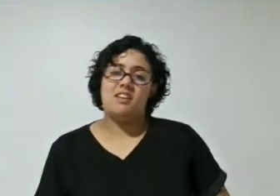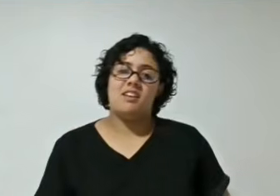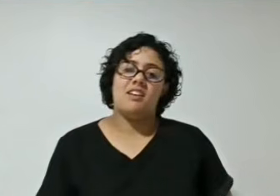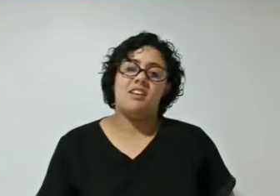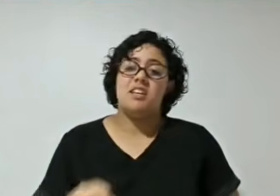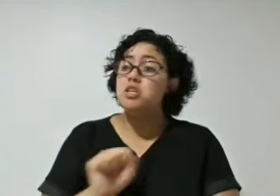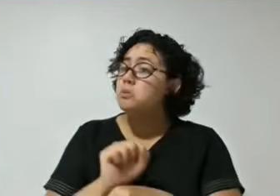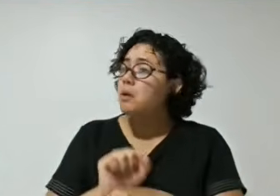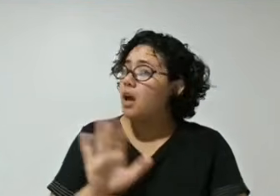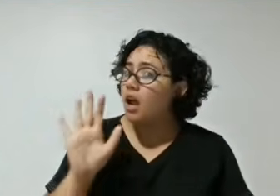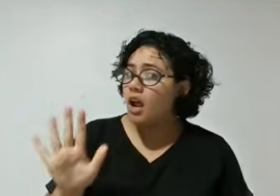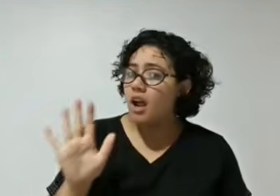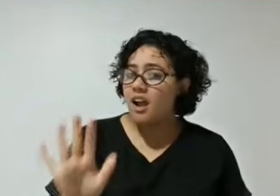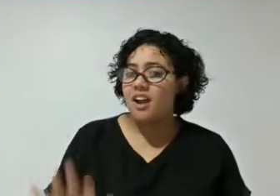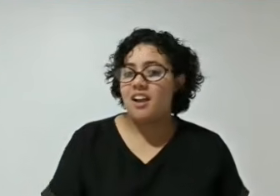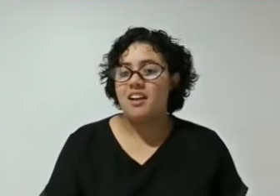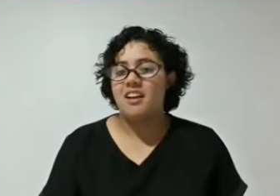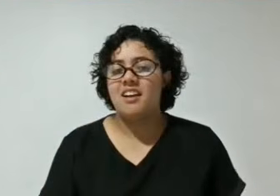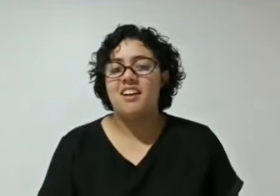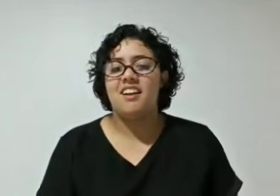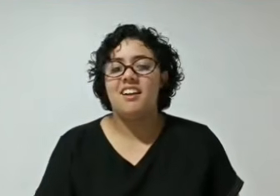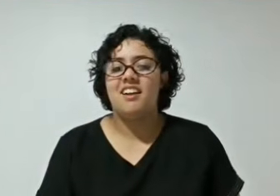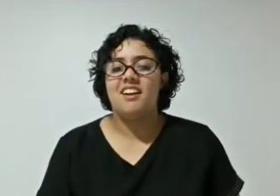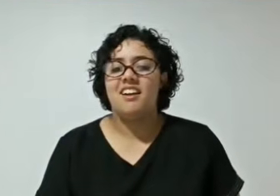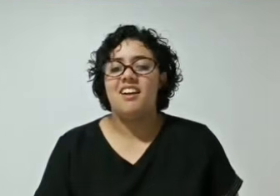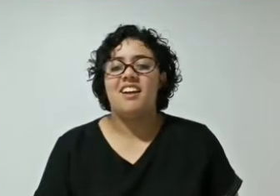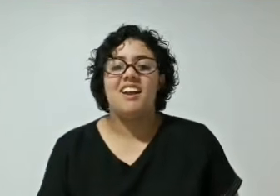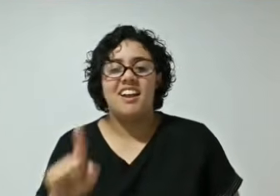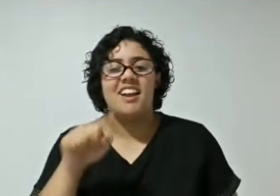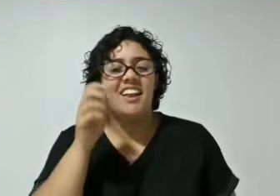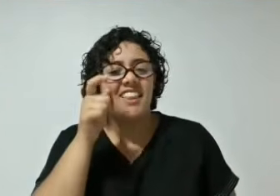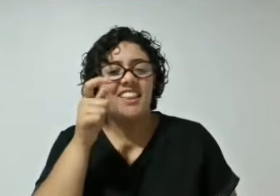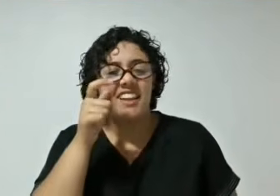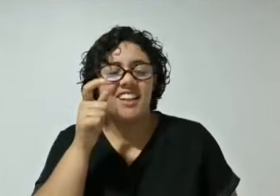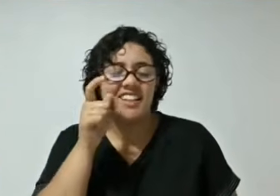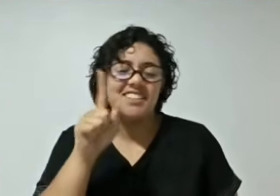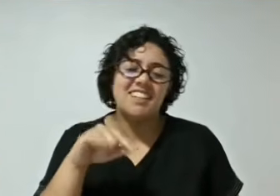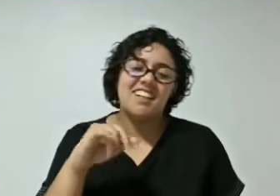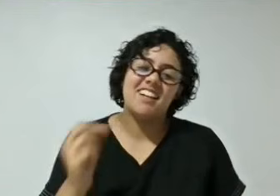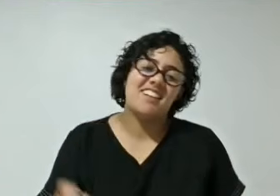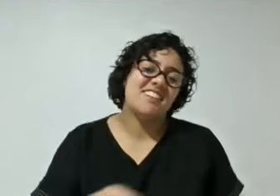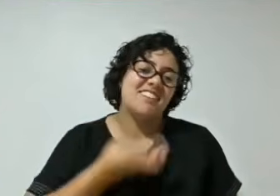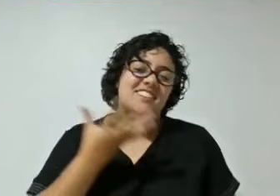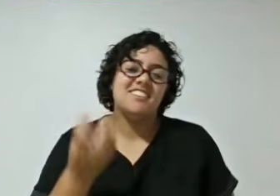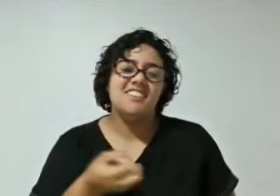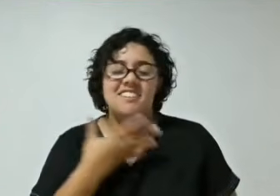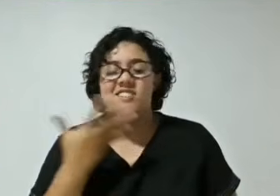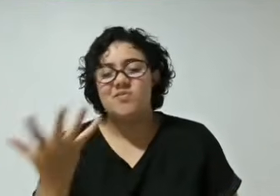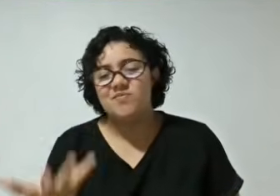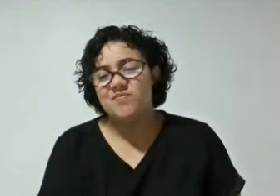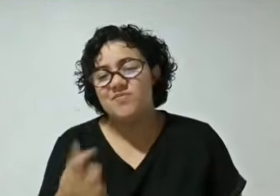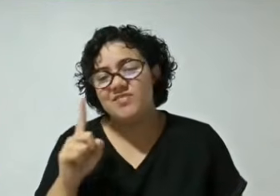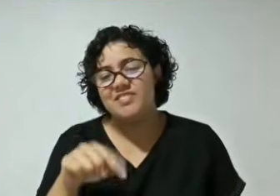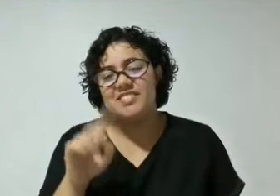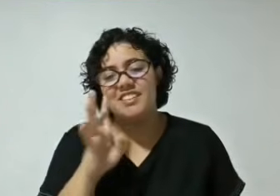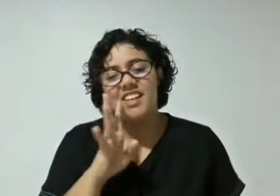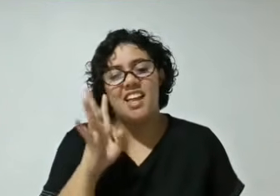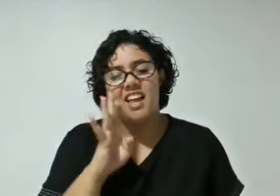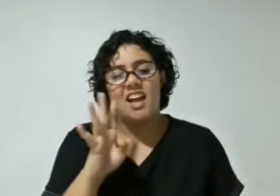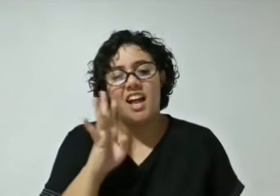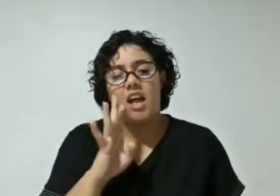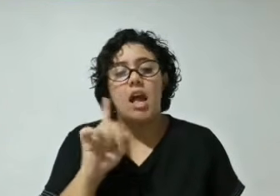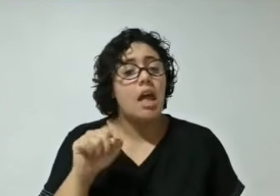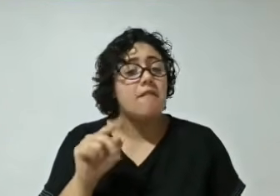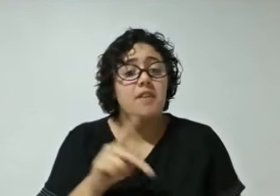peraí. Foi muito interessante, assim, foi tão espontâneo, foi tão bacana. Eu falei assim, essa que é a realidade,